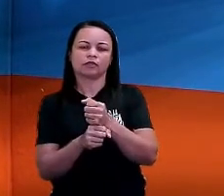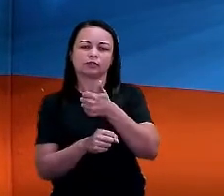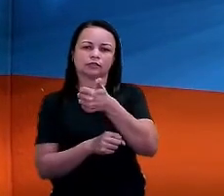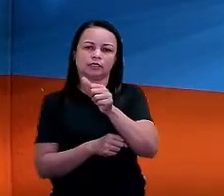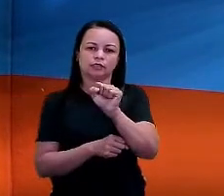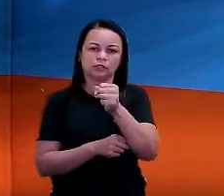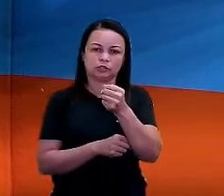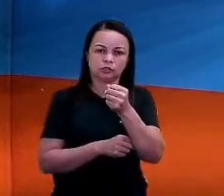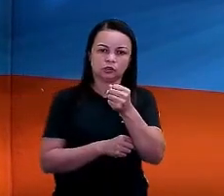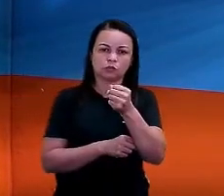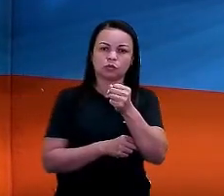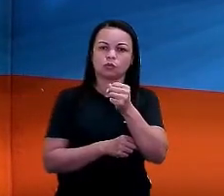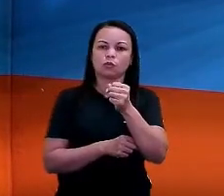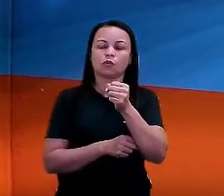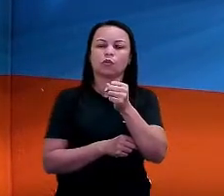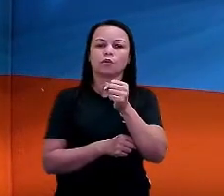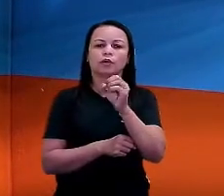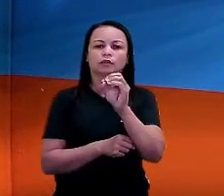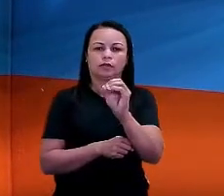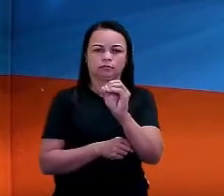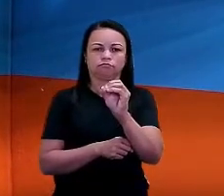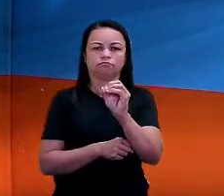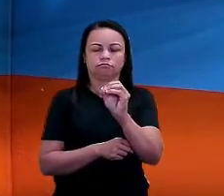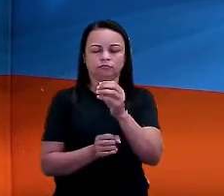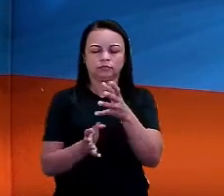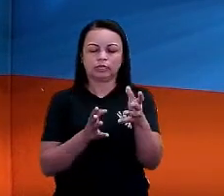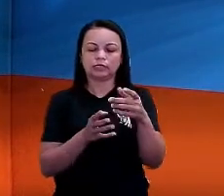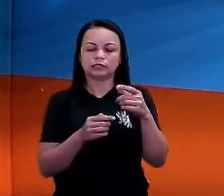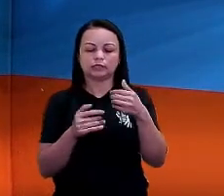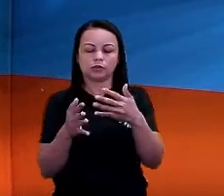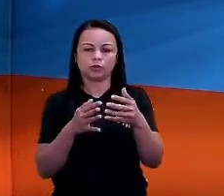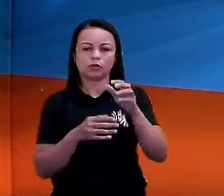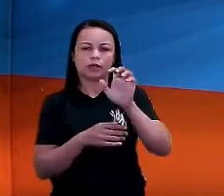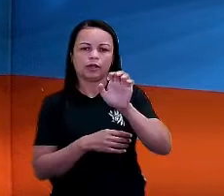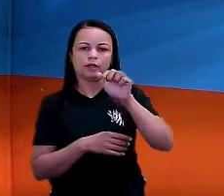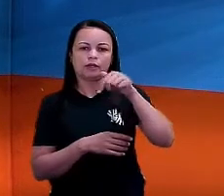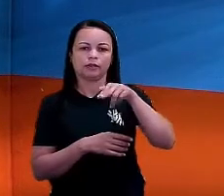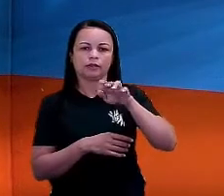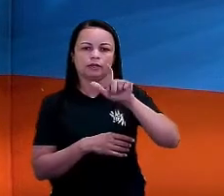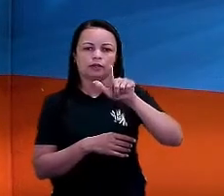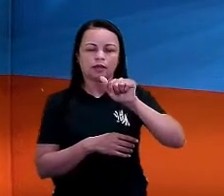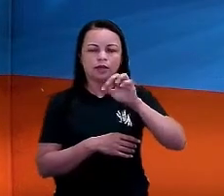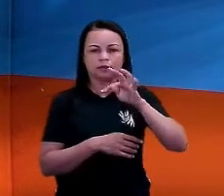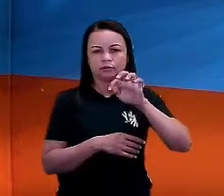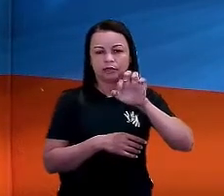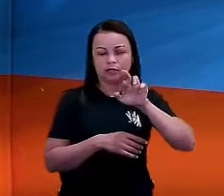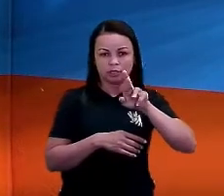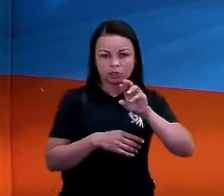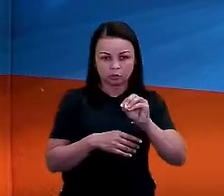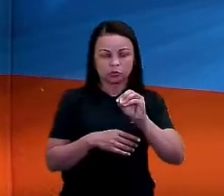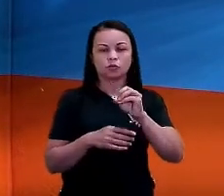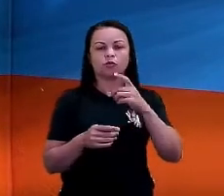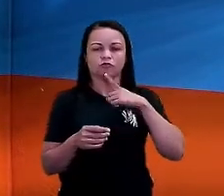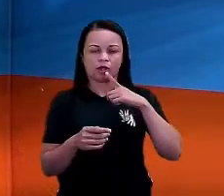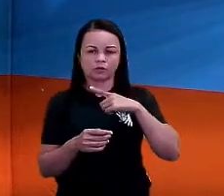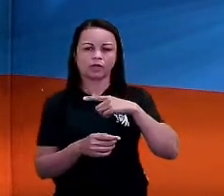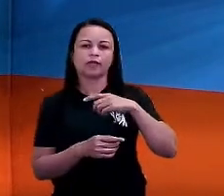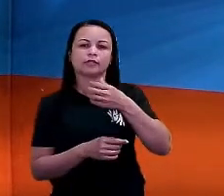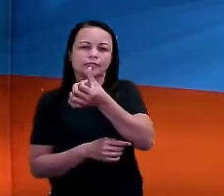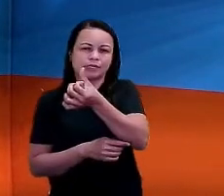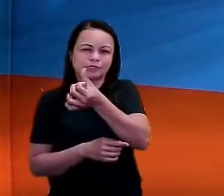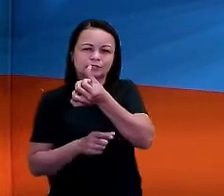Então, o equilátero, ele vai ter o ângulo de 60 graus. 60, 60, 60. 3 vezes 6, 18. Ele vai